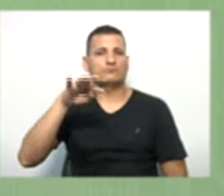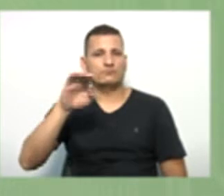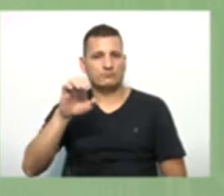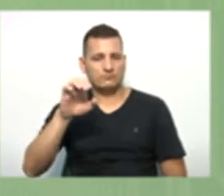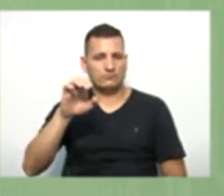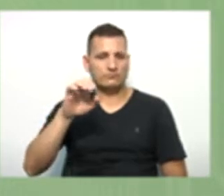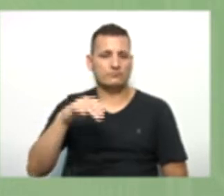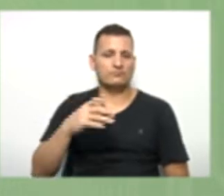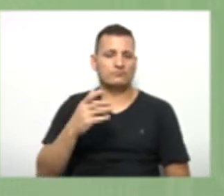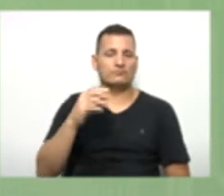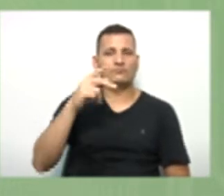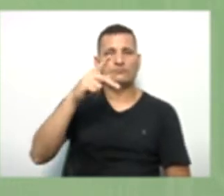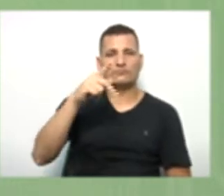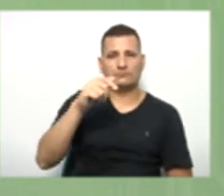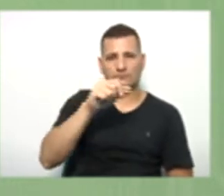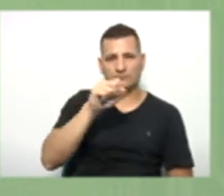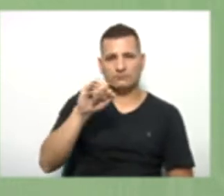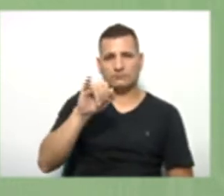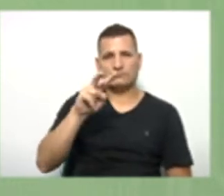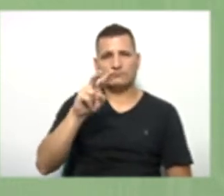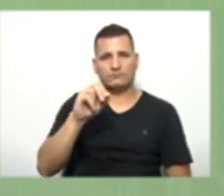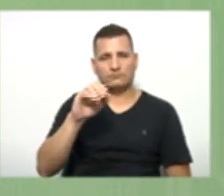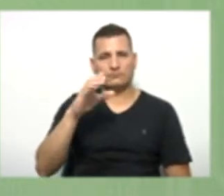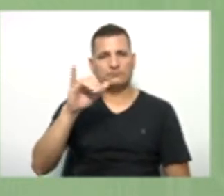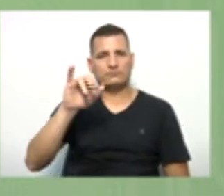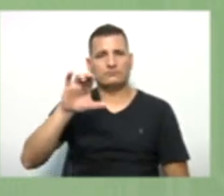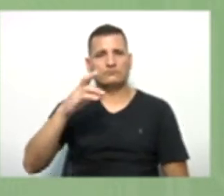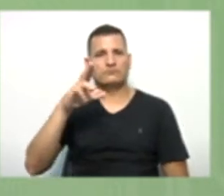no passivo nós temos passivo circulante, passivo